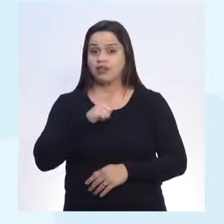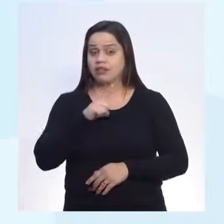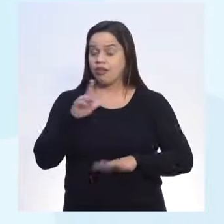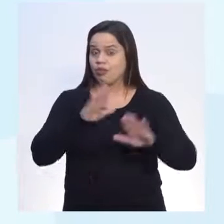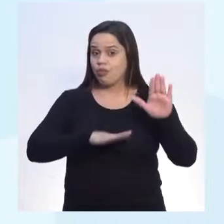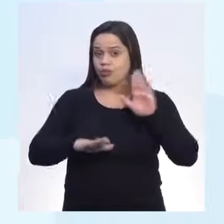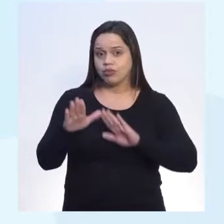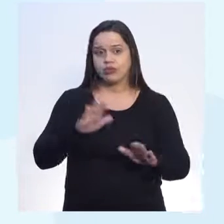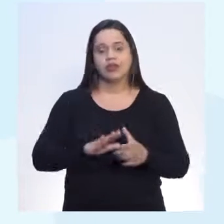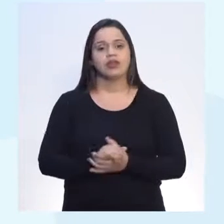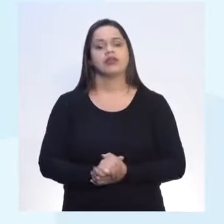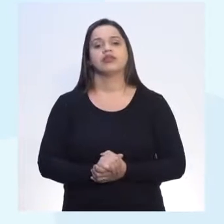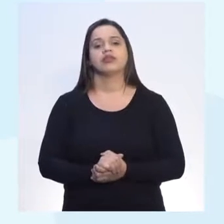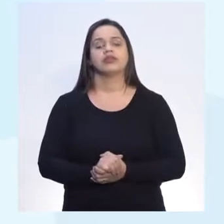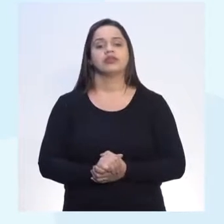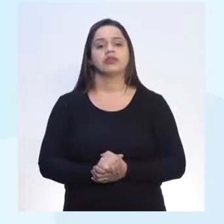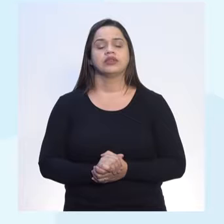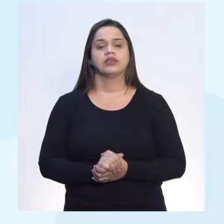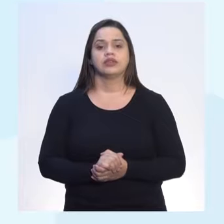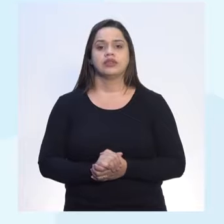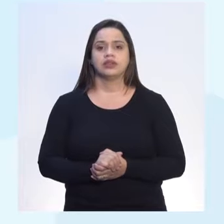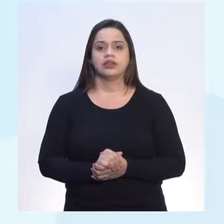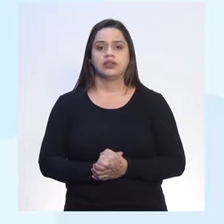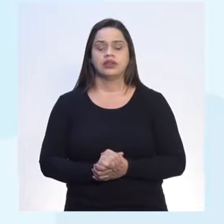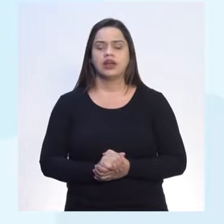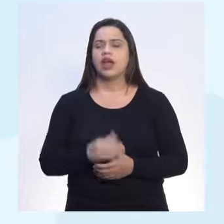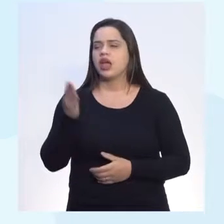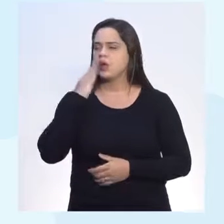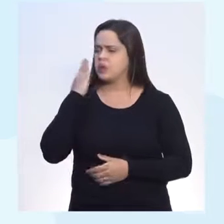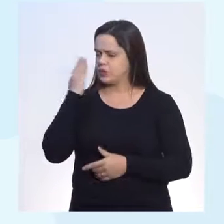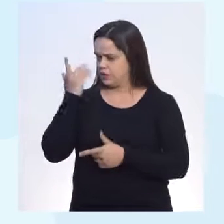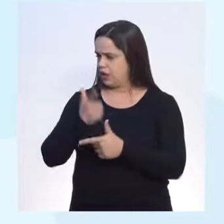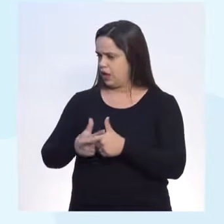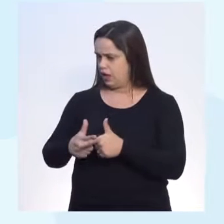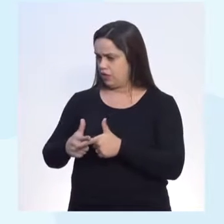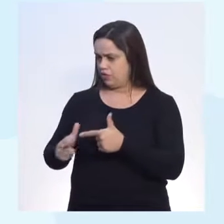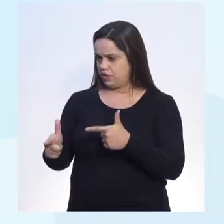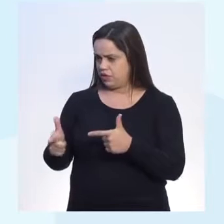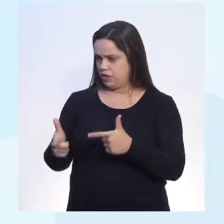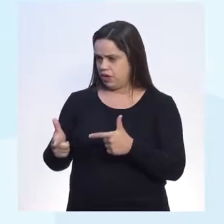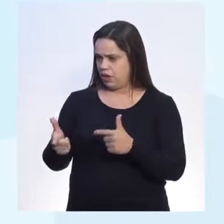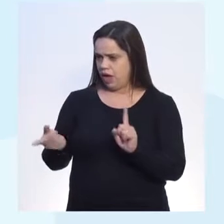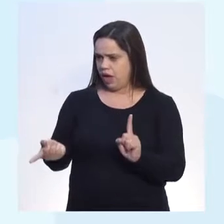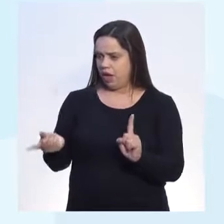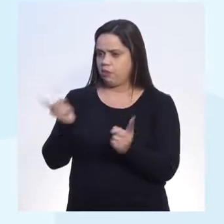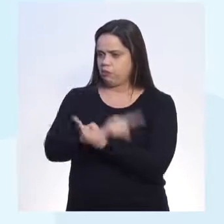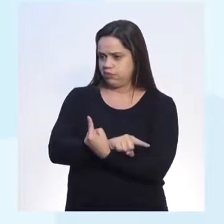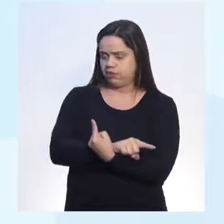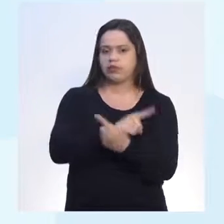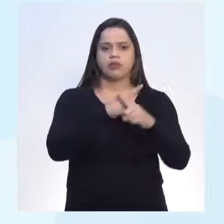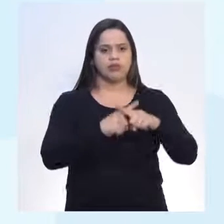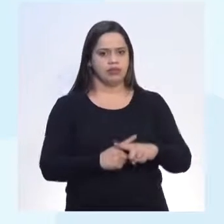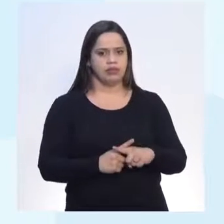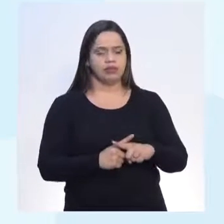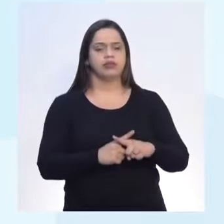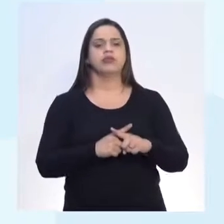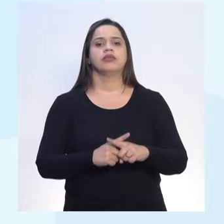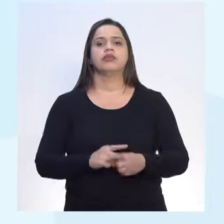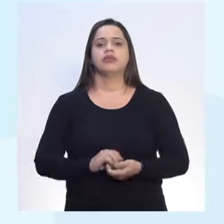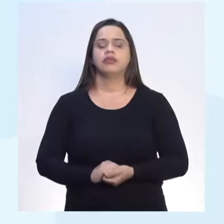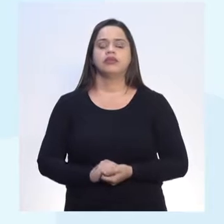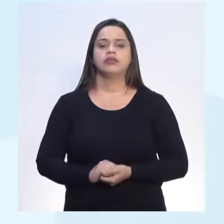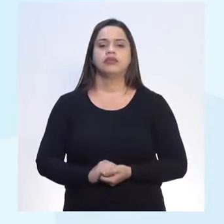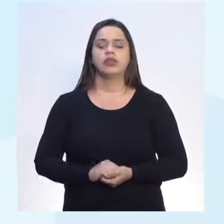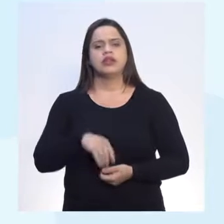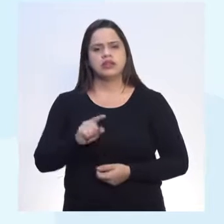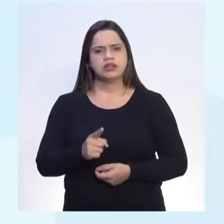cuidado. Eu sei que a divisão, Osmar, é o inverso na multiplicação. Perfeito. É o inverso, né? Sim. Se é